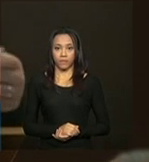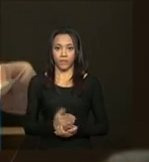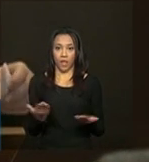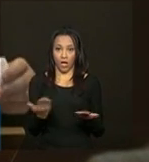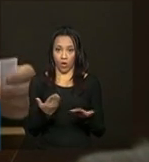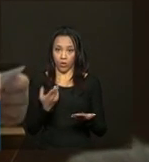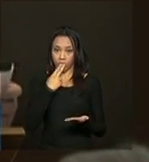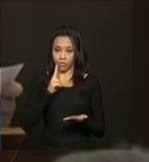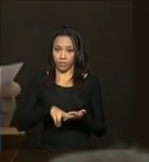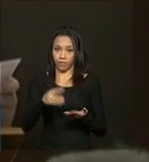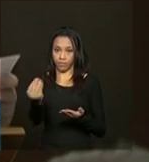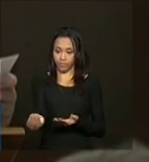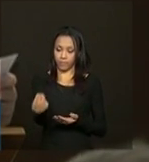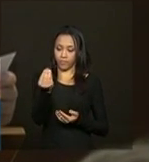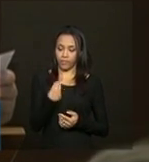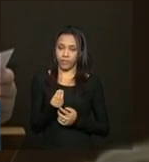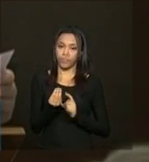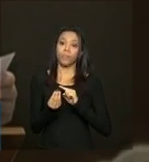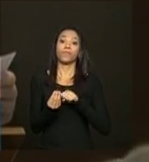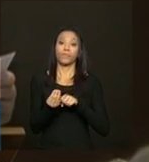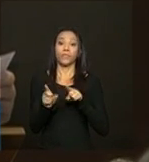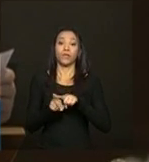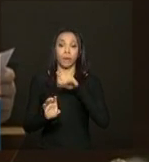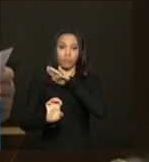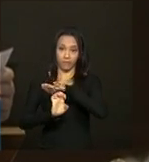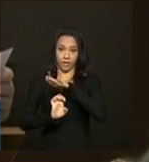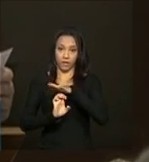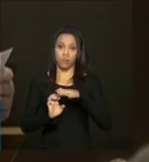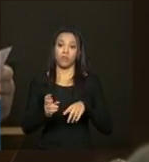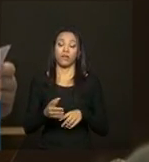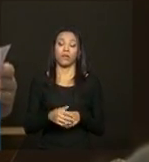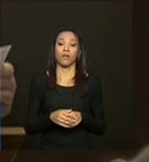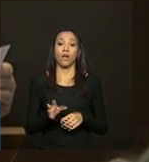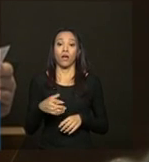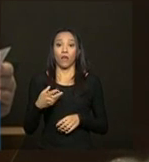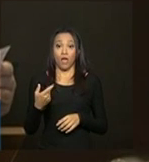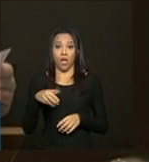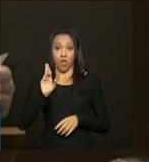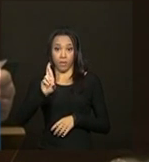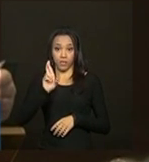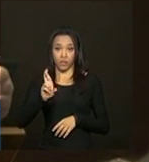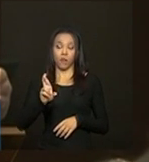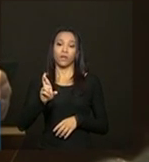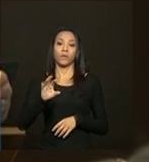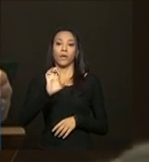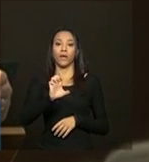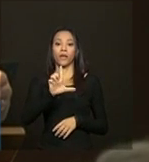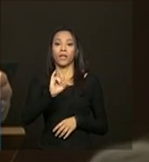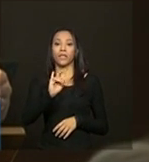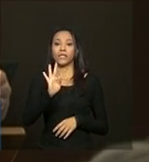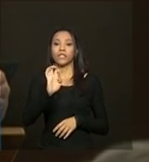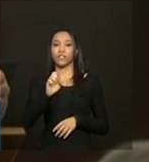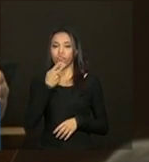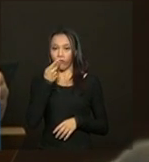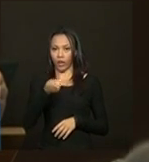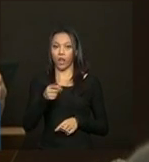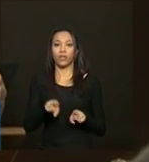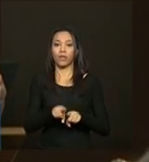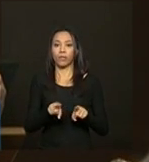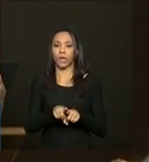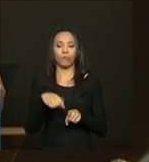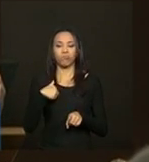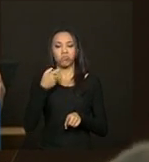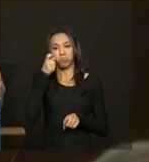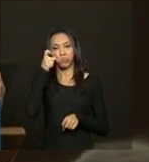Envelope entregue pela proponente Lintrando Brasil Participações S.A., representado pela corretora Elite, declara que não